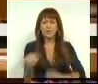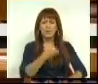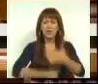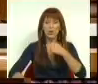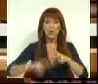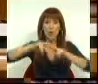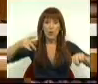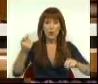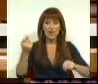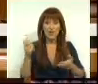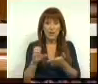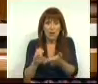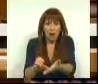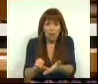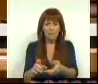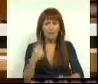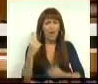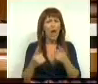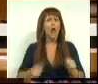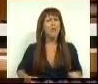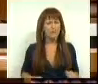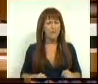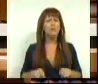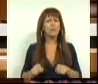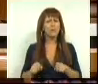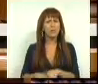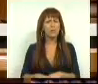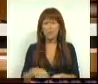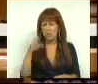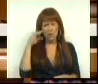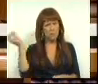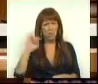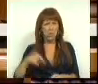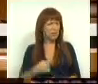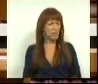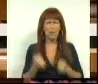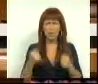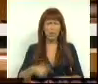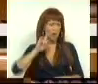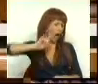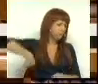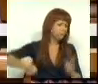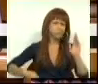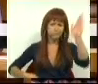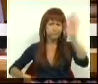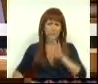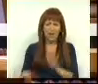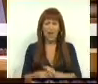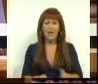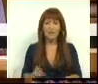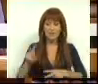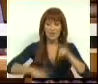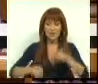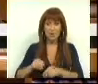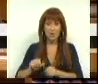recursos financeiros, quantas vezes recorrendo ao descarado e insuportável incumprimento da Lei das Finanças